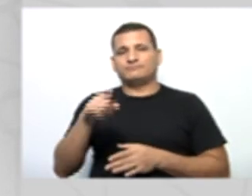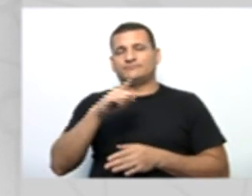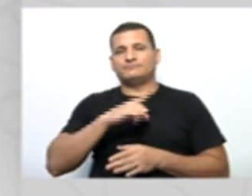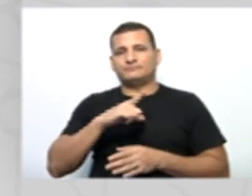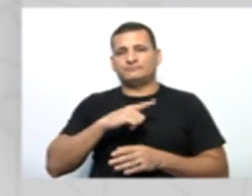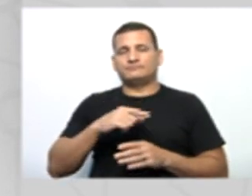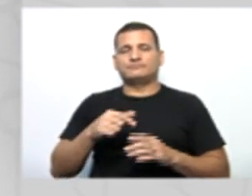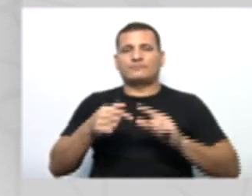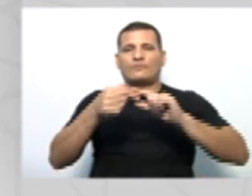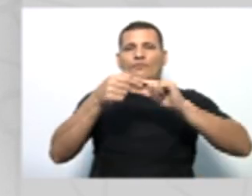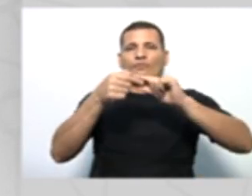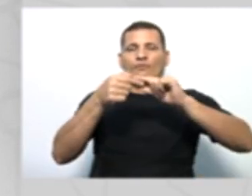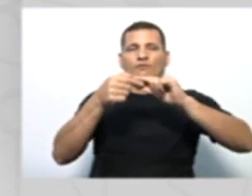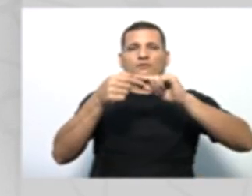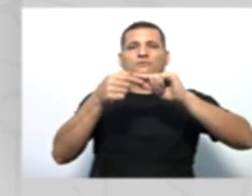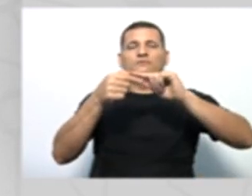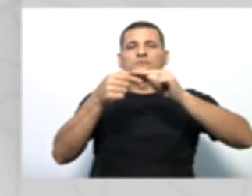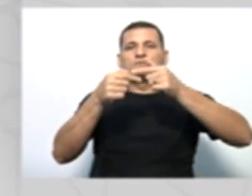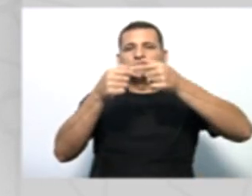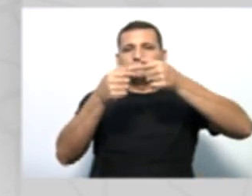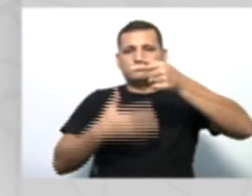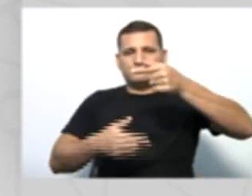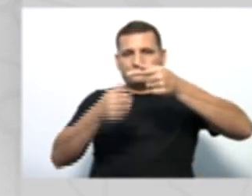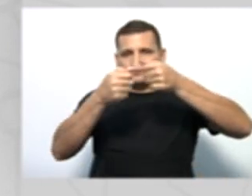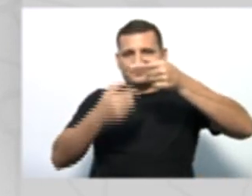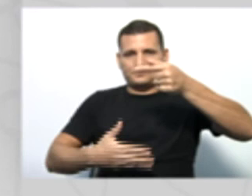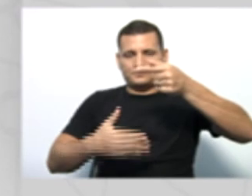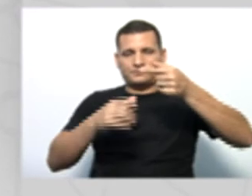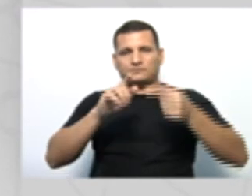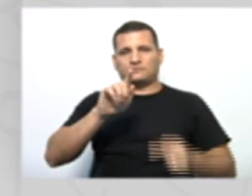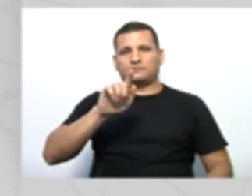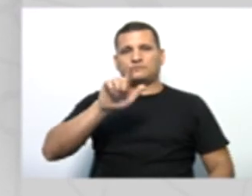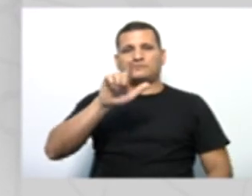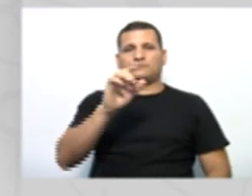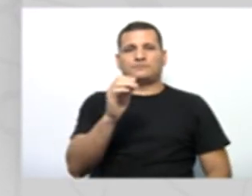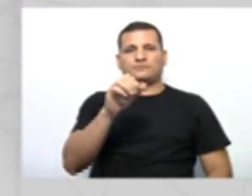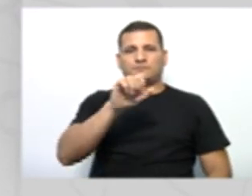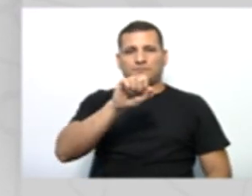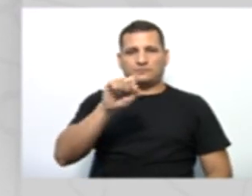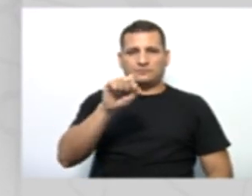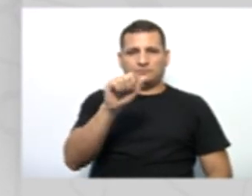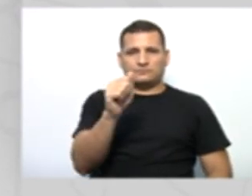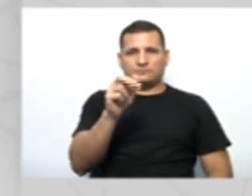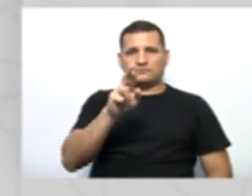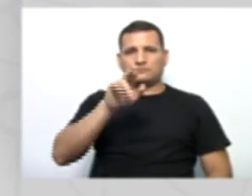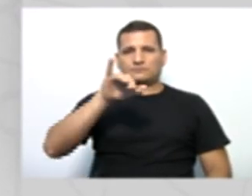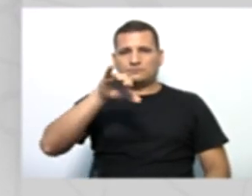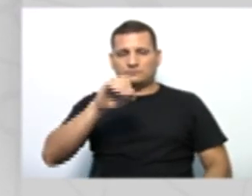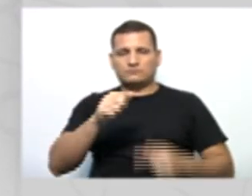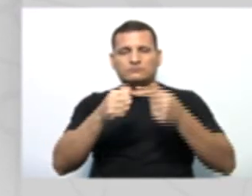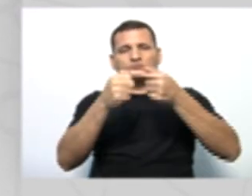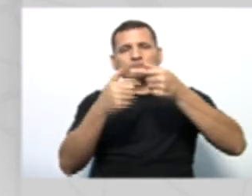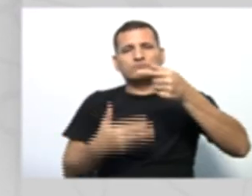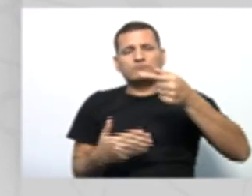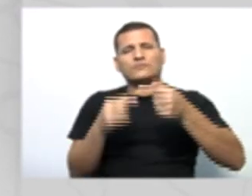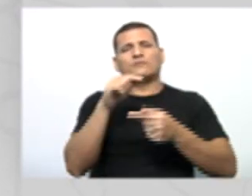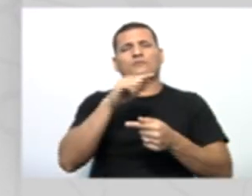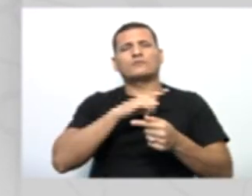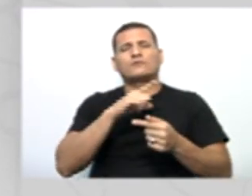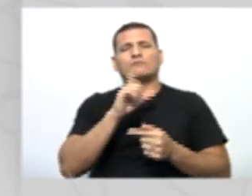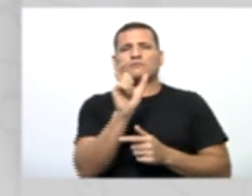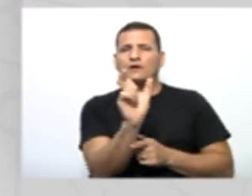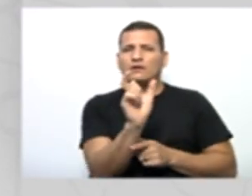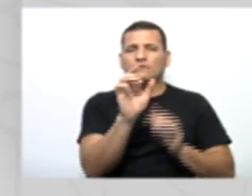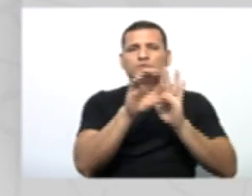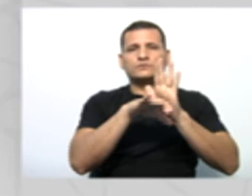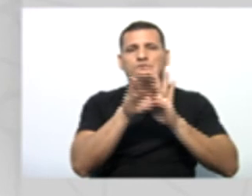Um glossário são definições conceituais sobre esses termos que nós utilizamos na aula de hoje. Então na aula de